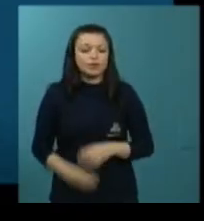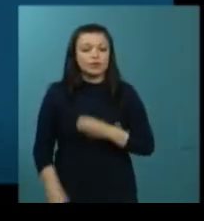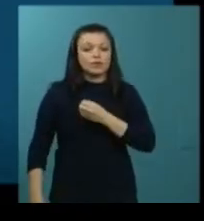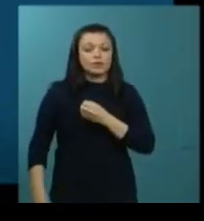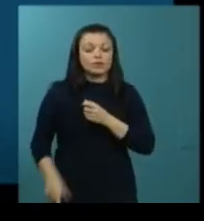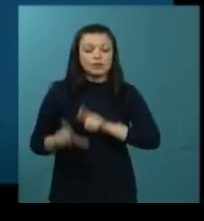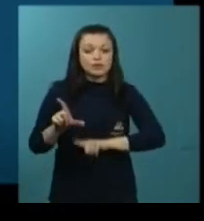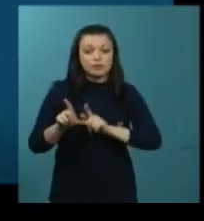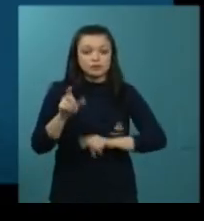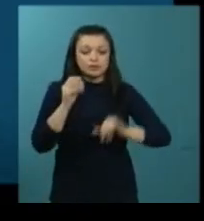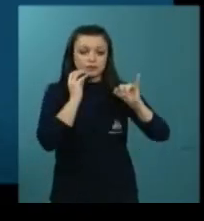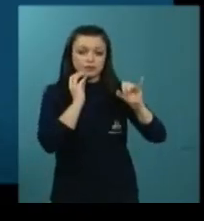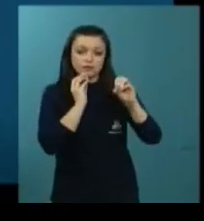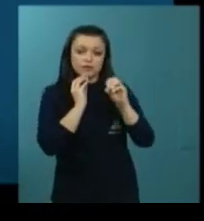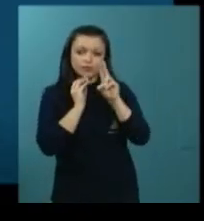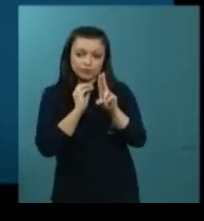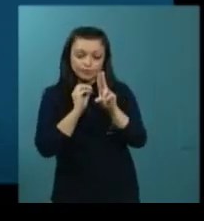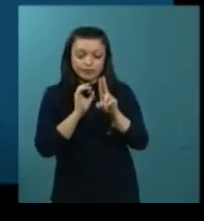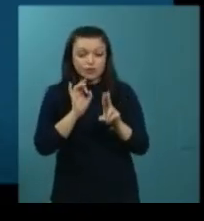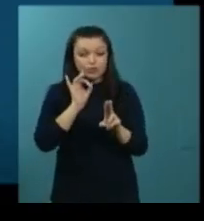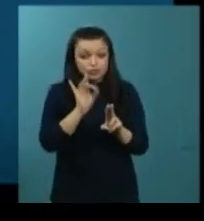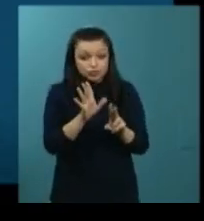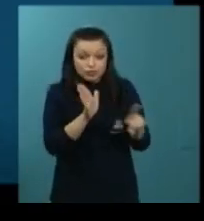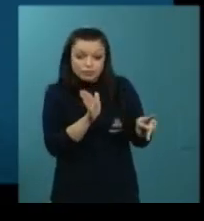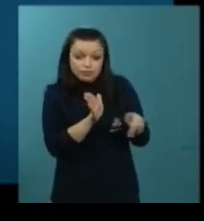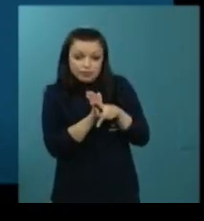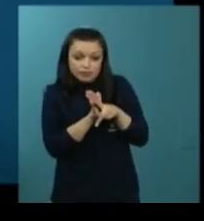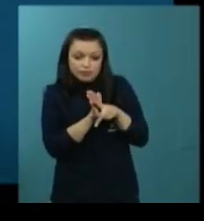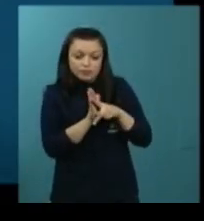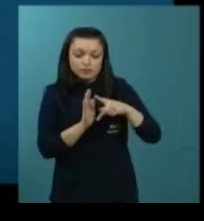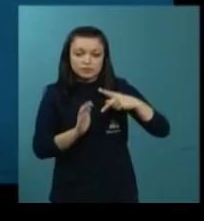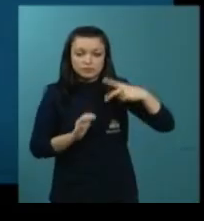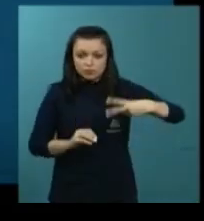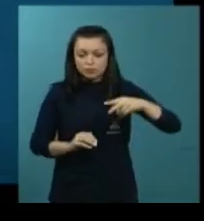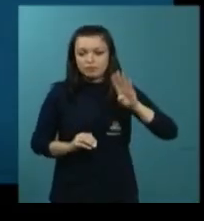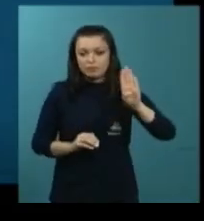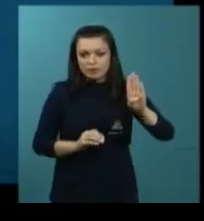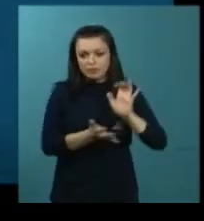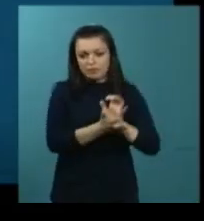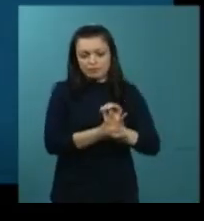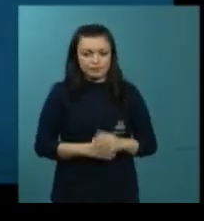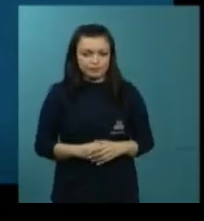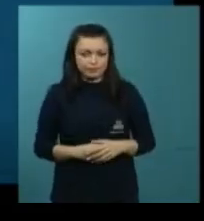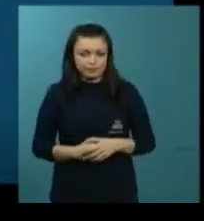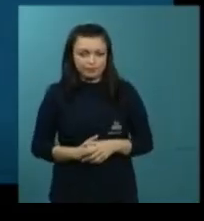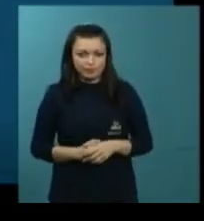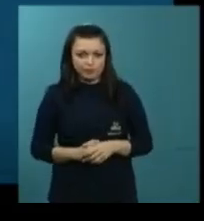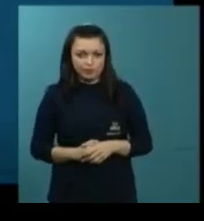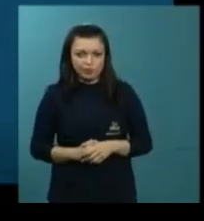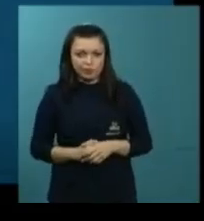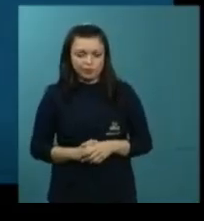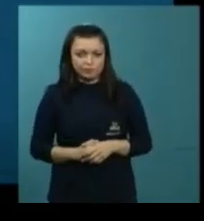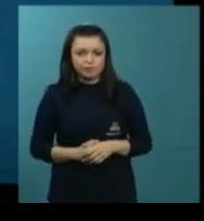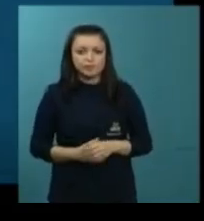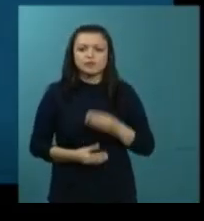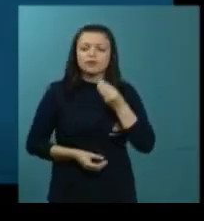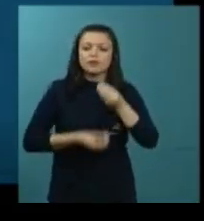Os elementos IOU só pertencem ao segundo conjunto. E